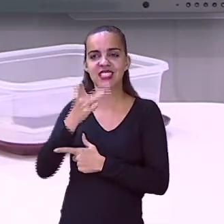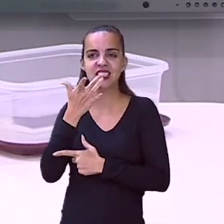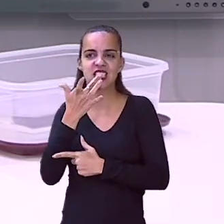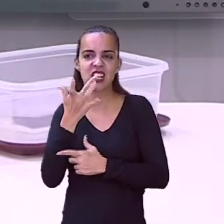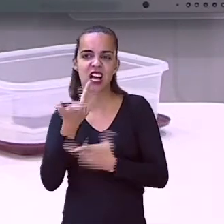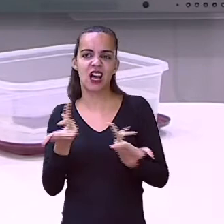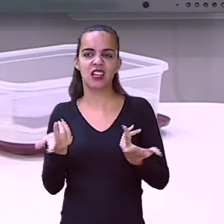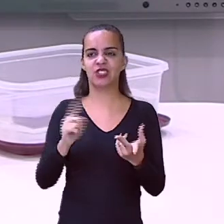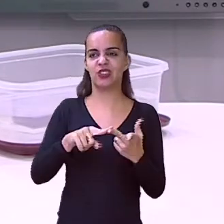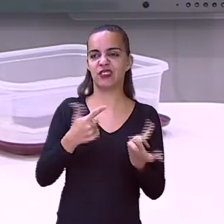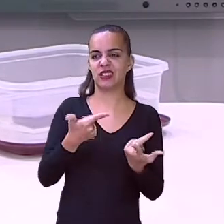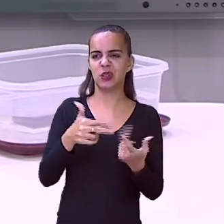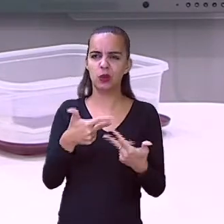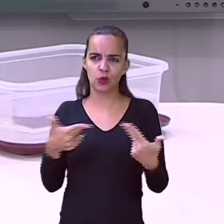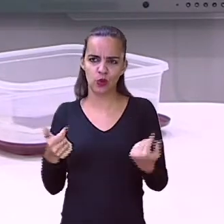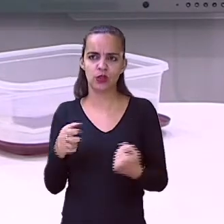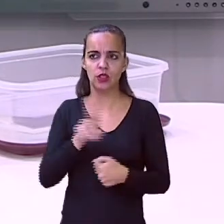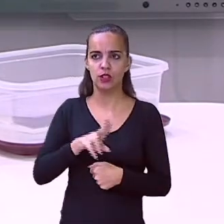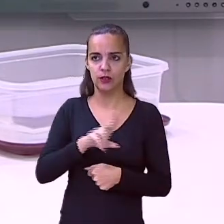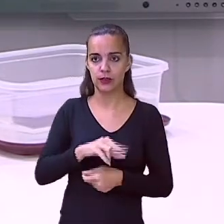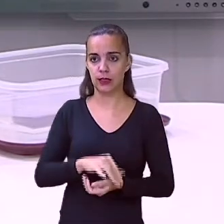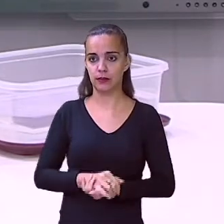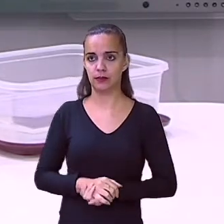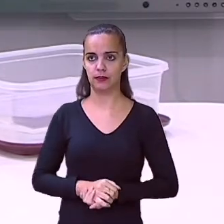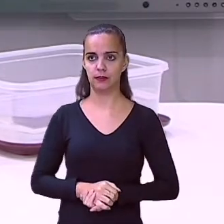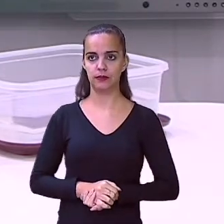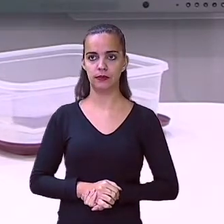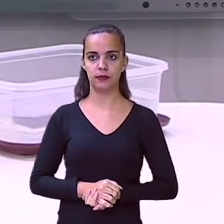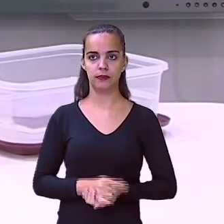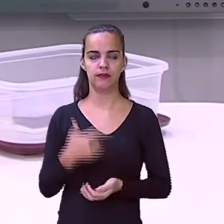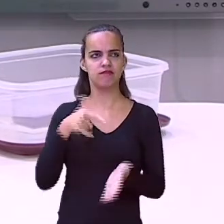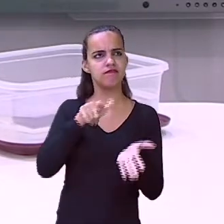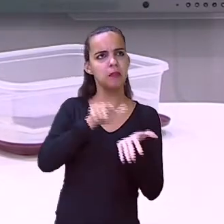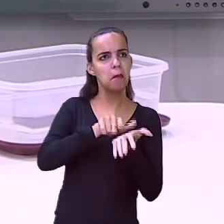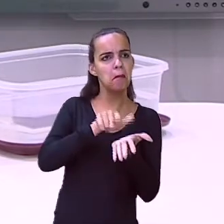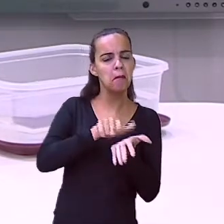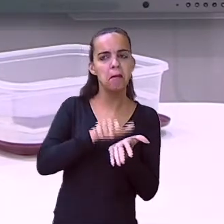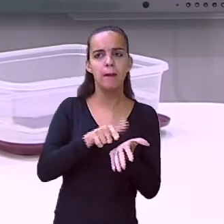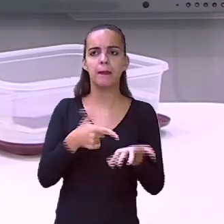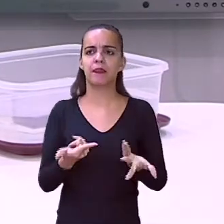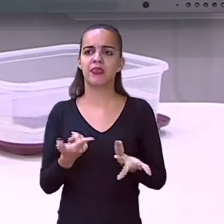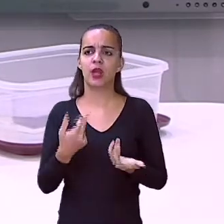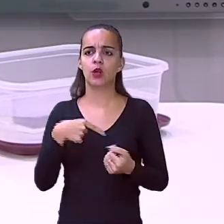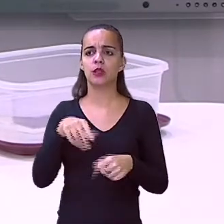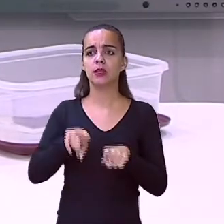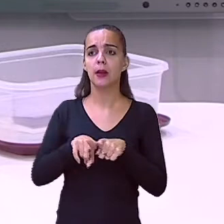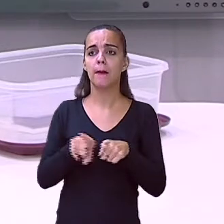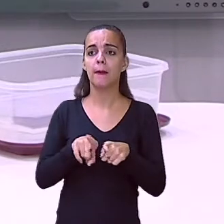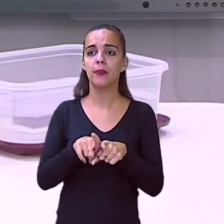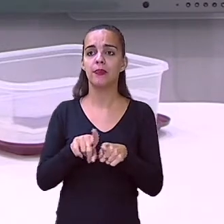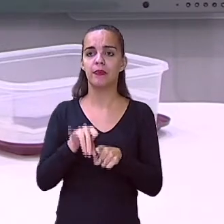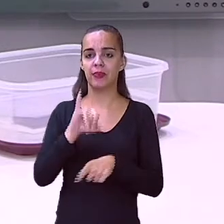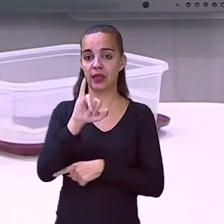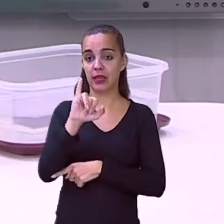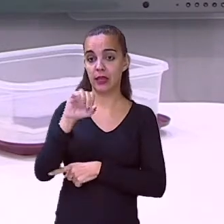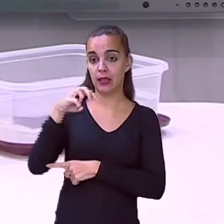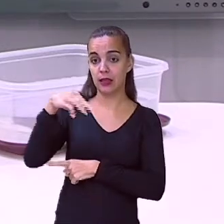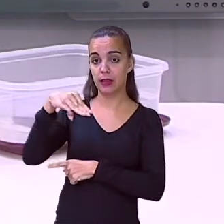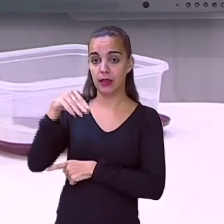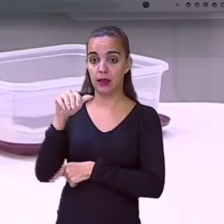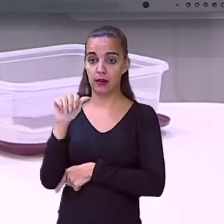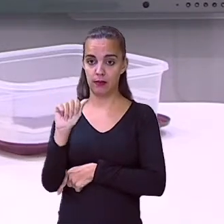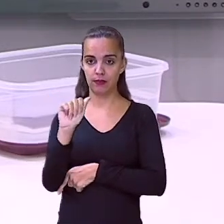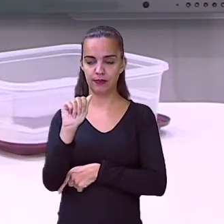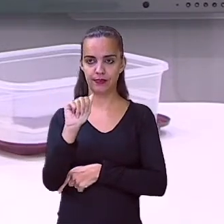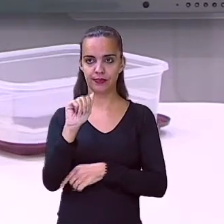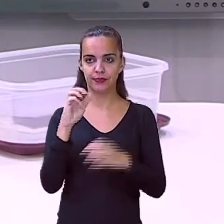parte plástica, da parte de papel, utiliza-se um ímã. Por